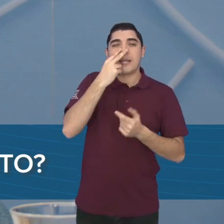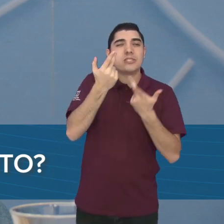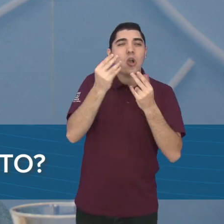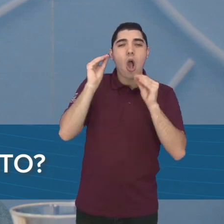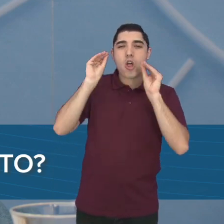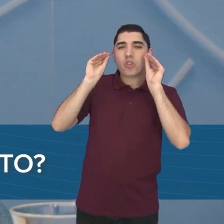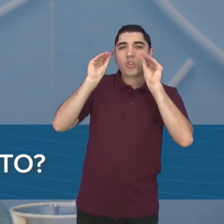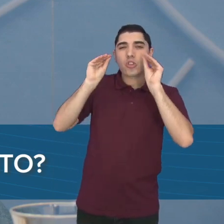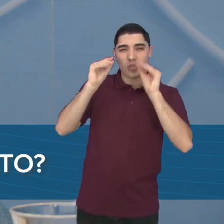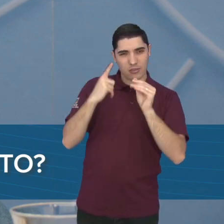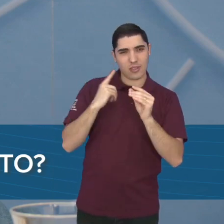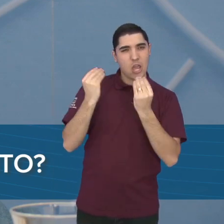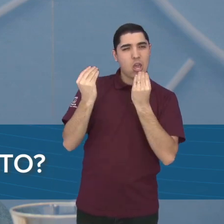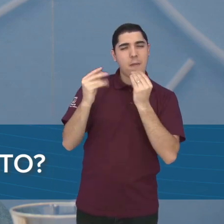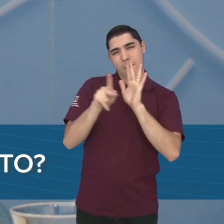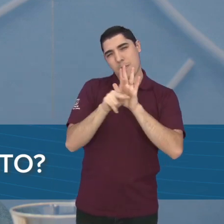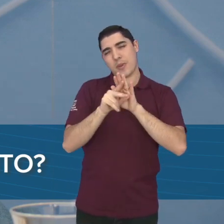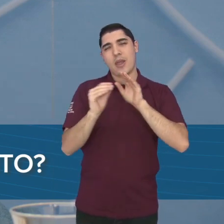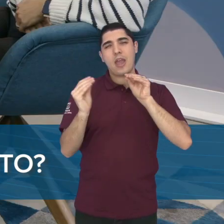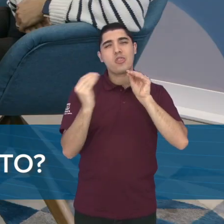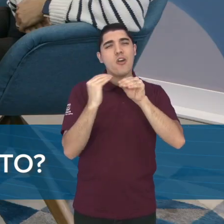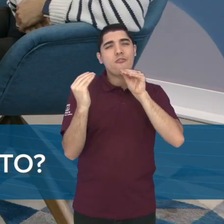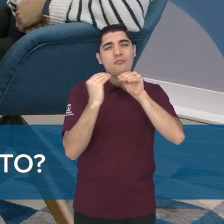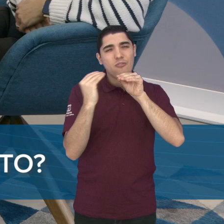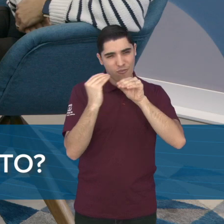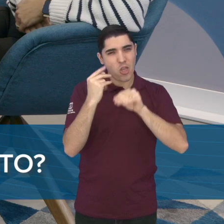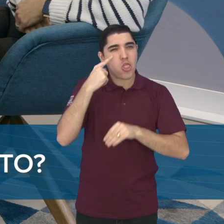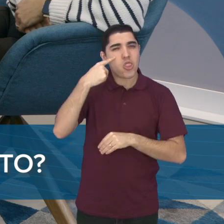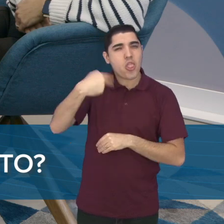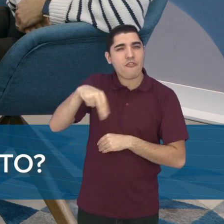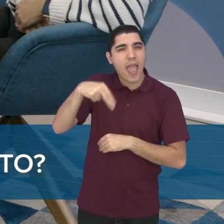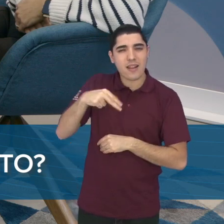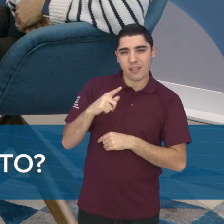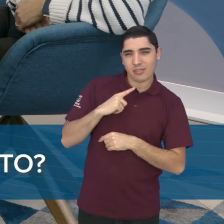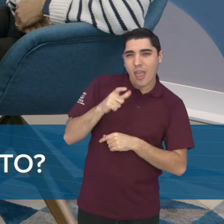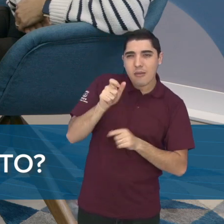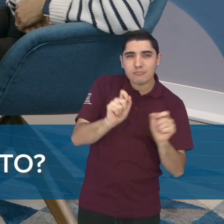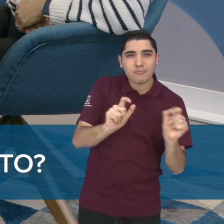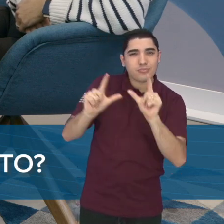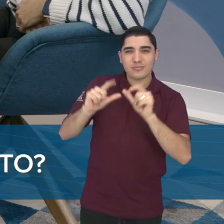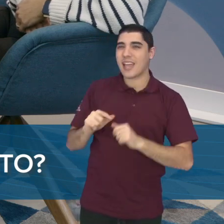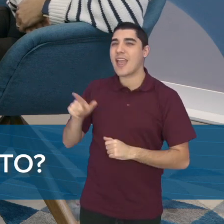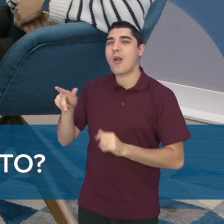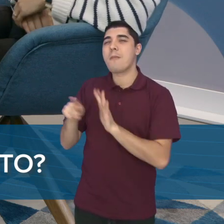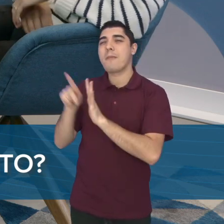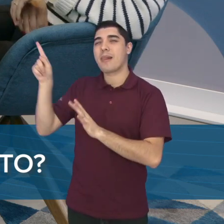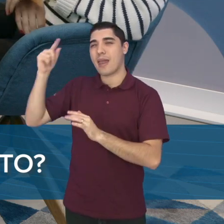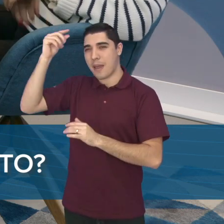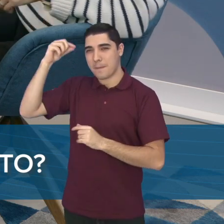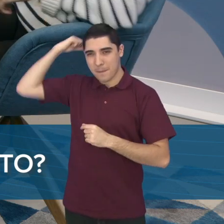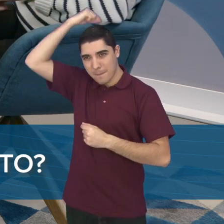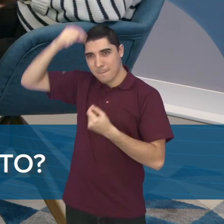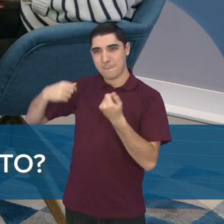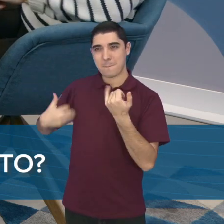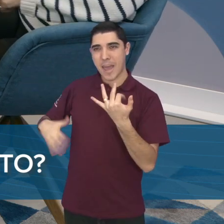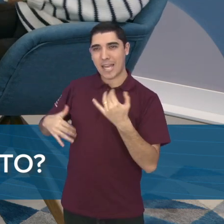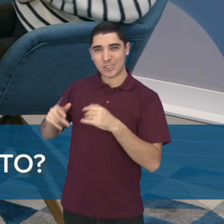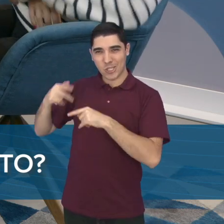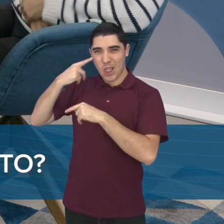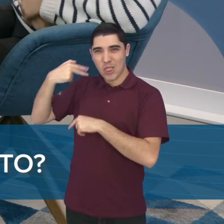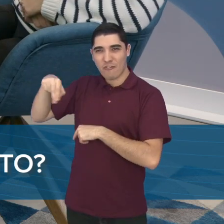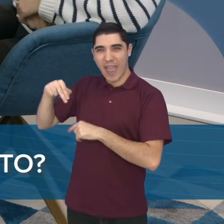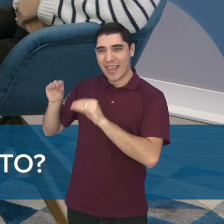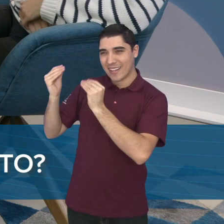trazer aquele sofrimento de forma mais apaixonada, digamos assim. Novela mexicana. Tipo como se fosse uma novela né?